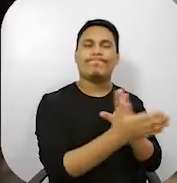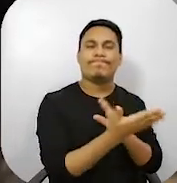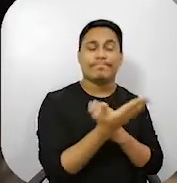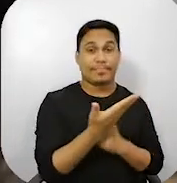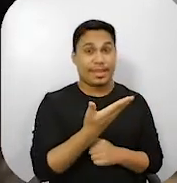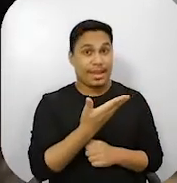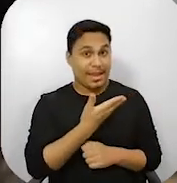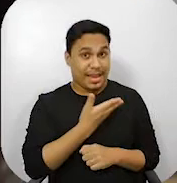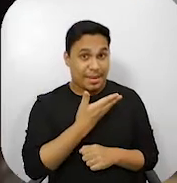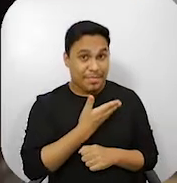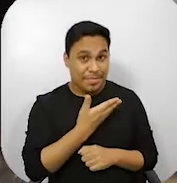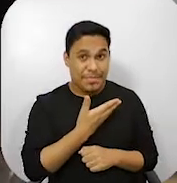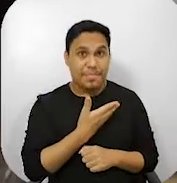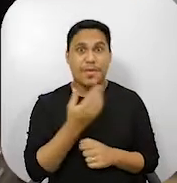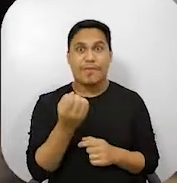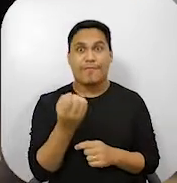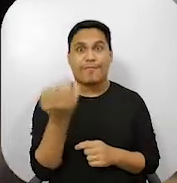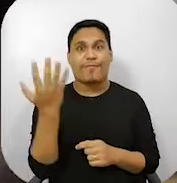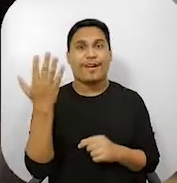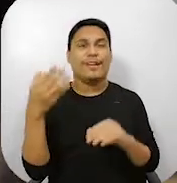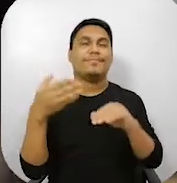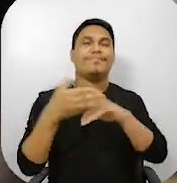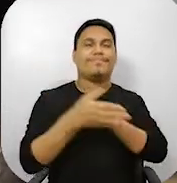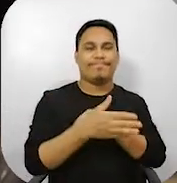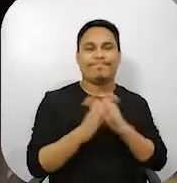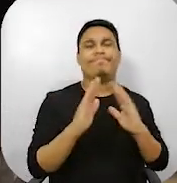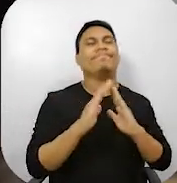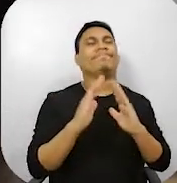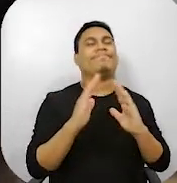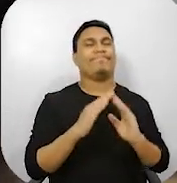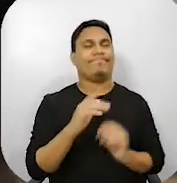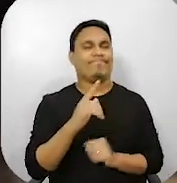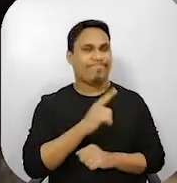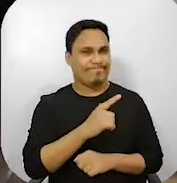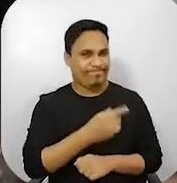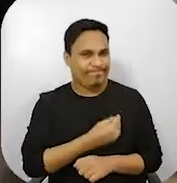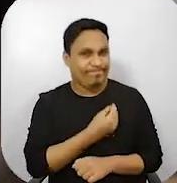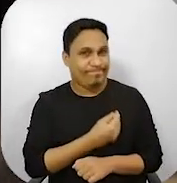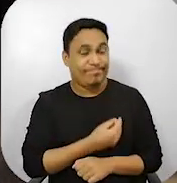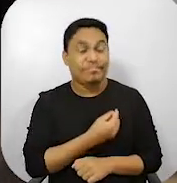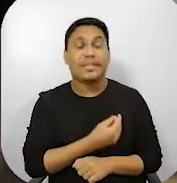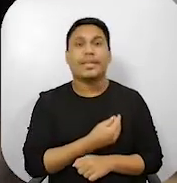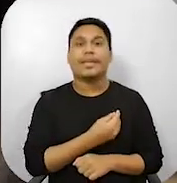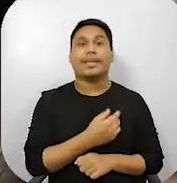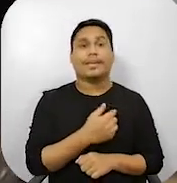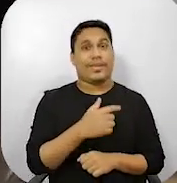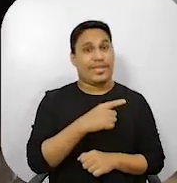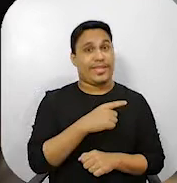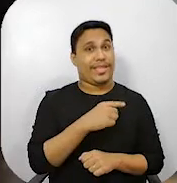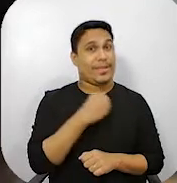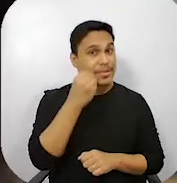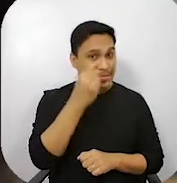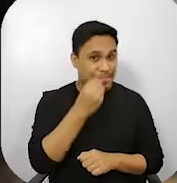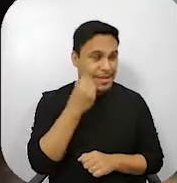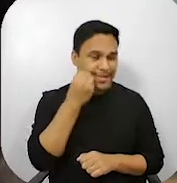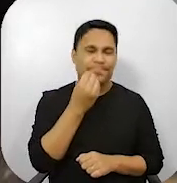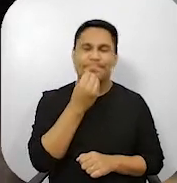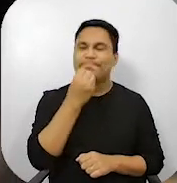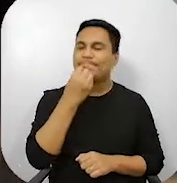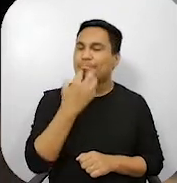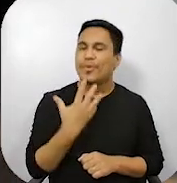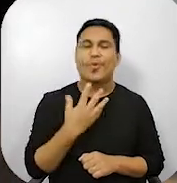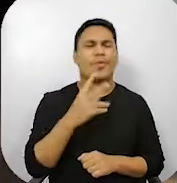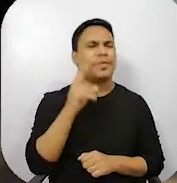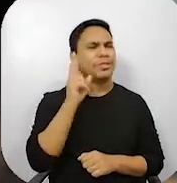além dos nove e da eram acolhidos muito lá na minha casa tem tem um grandes histórias grandes amigos desde Essa